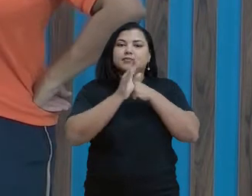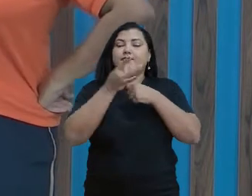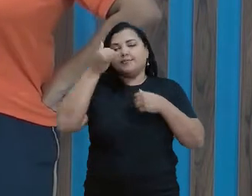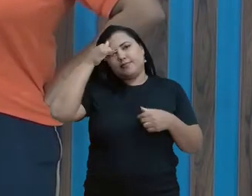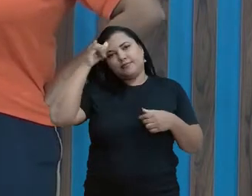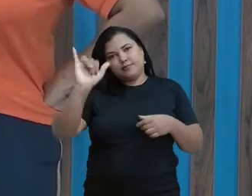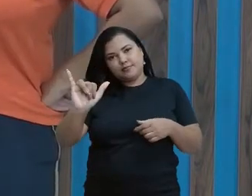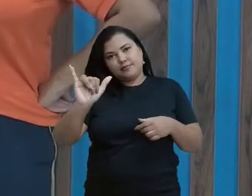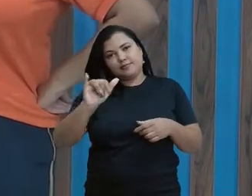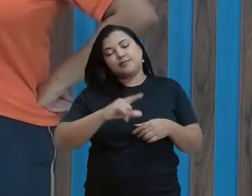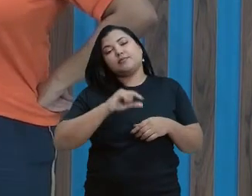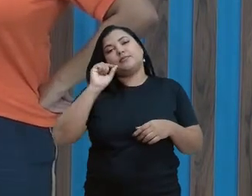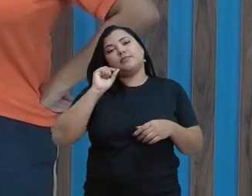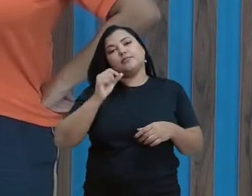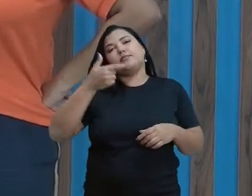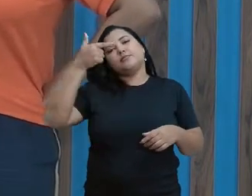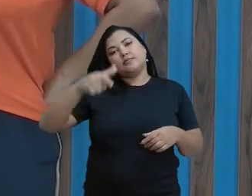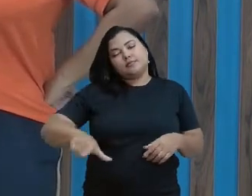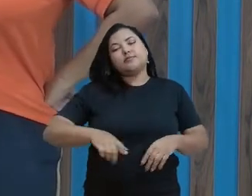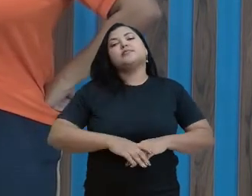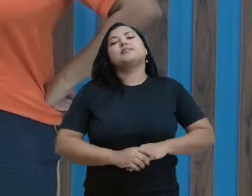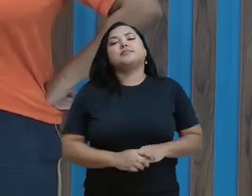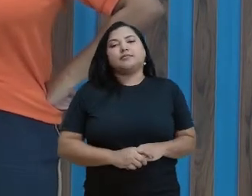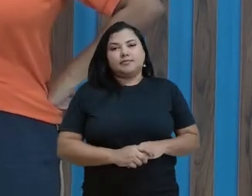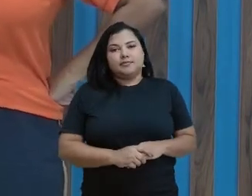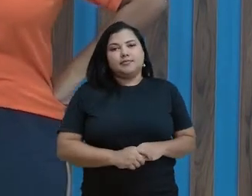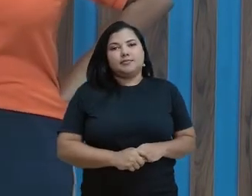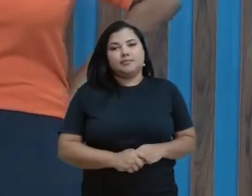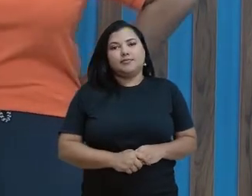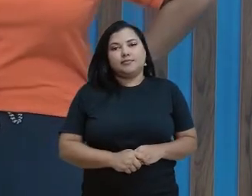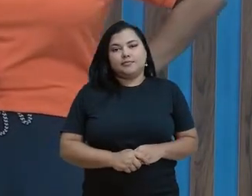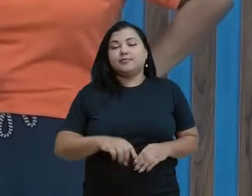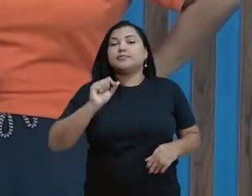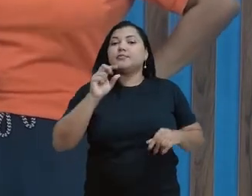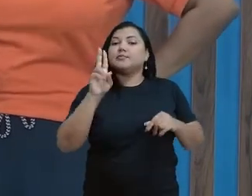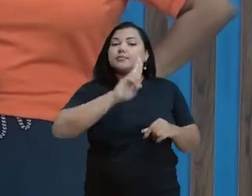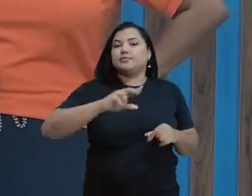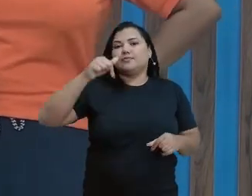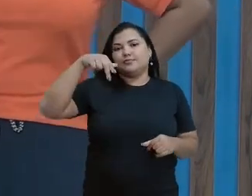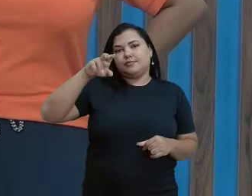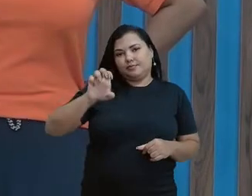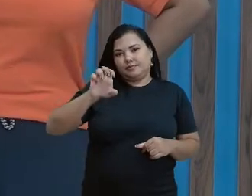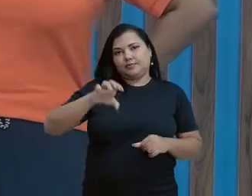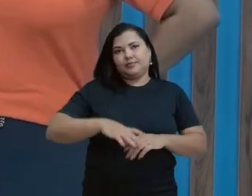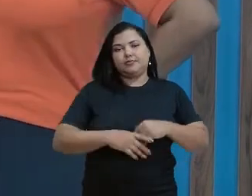uma redação que fez sucesso. No lugar de repetir, eu coloquei o que.